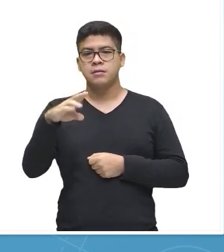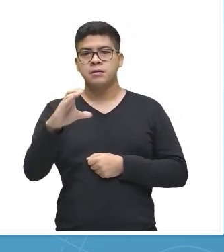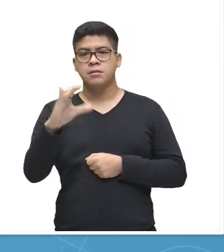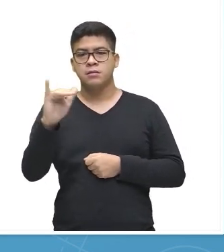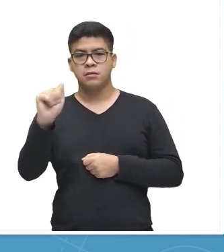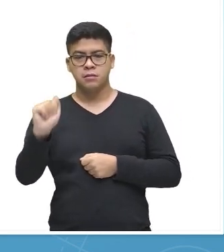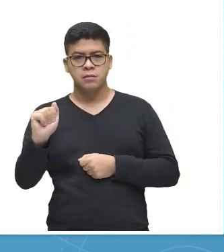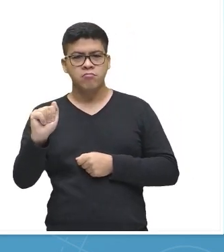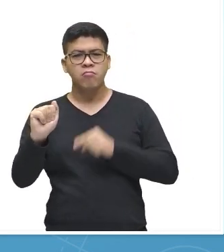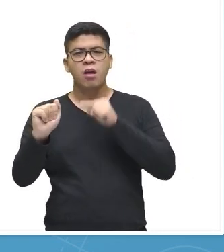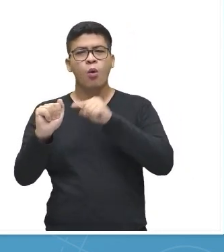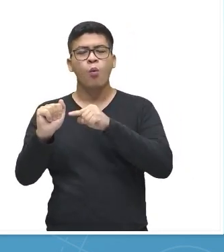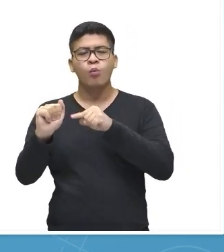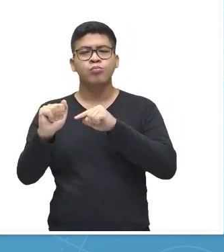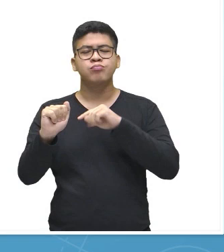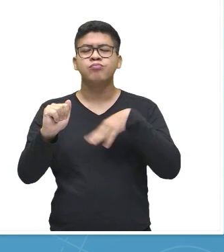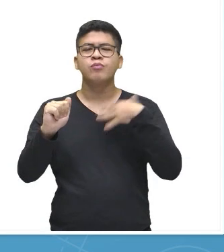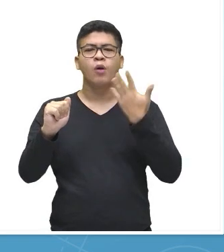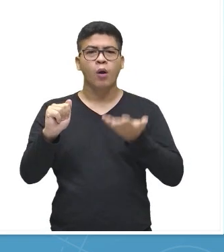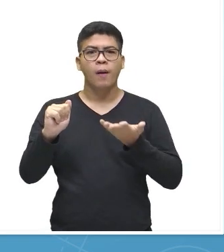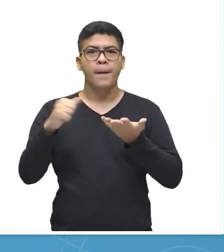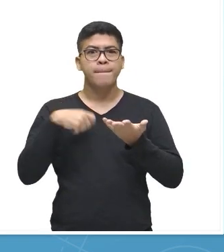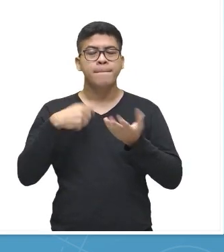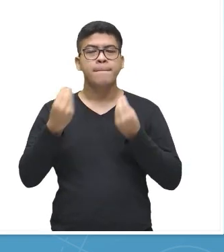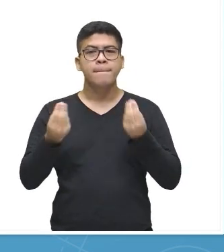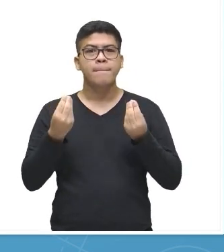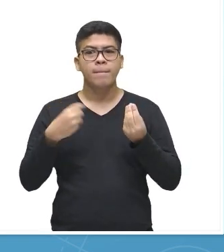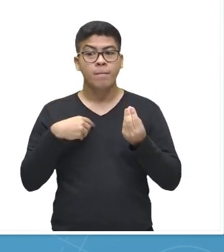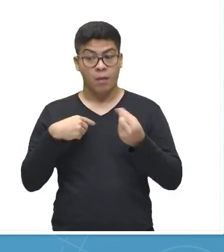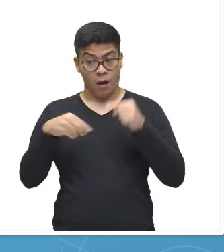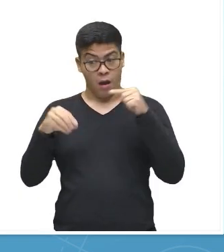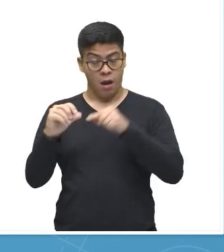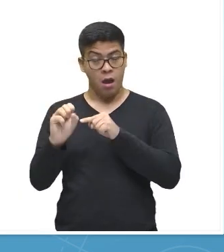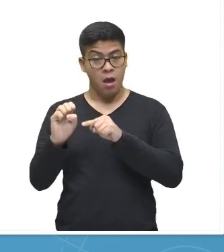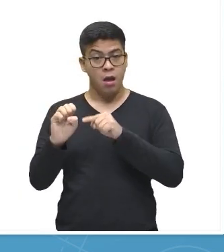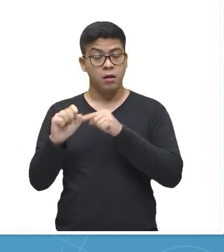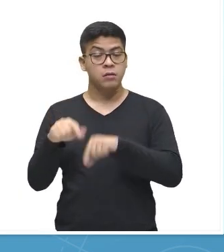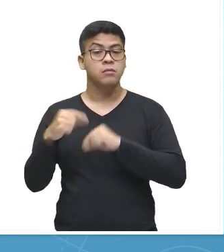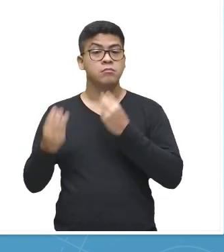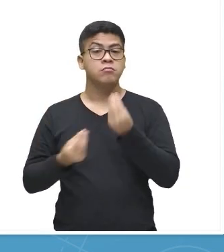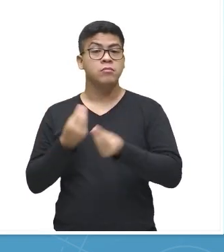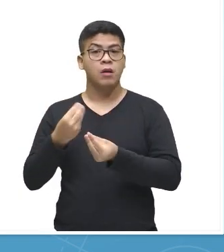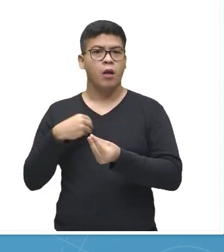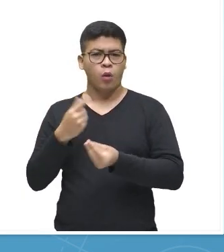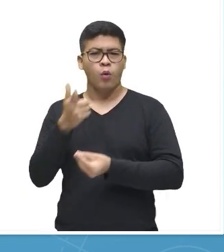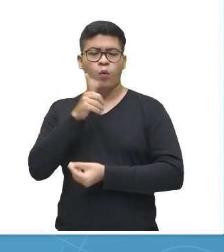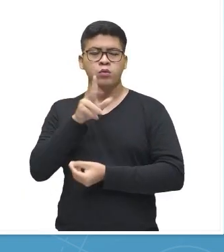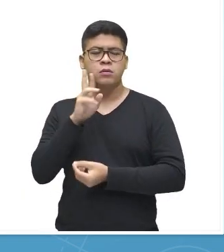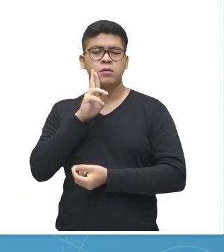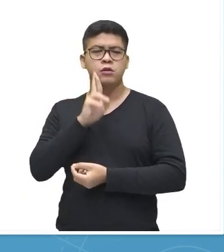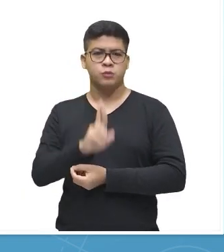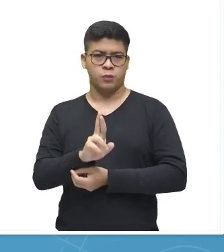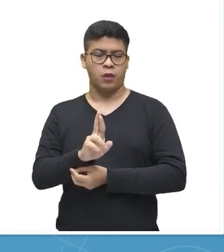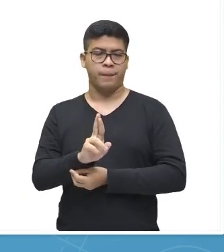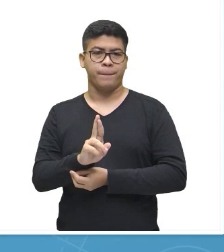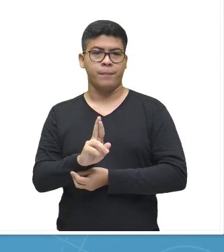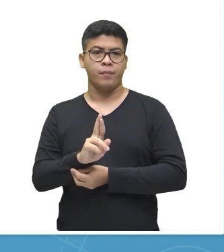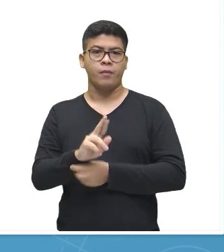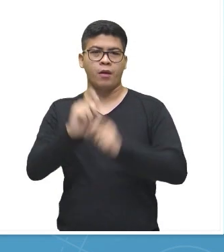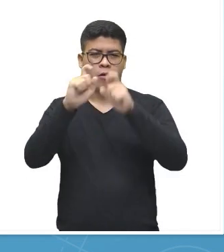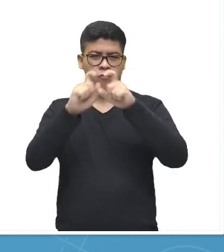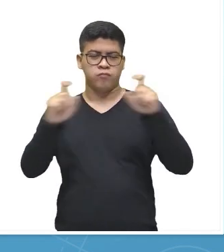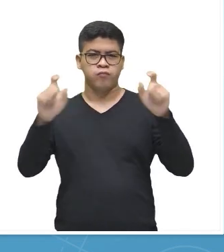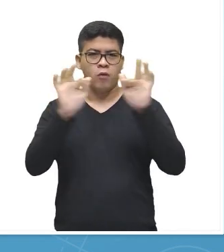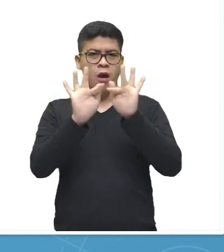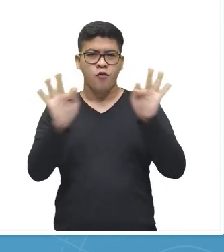aqui, essência. É através dela que vocês vão responder. Sobre a frase destacada, é